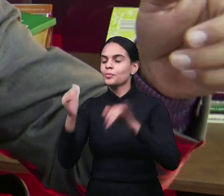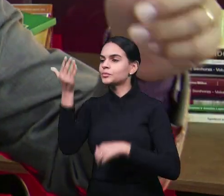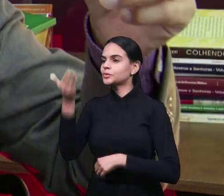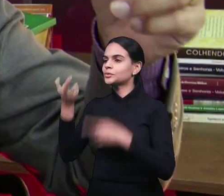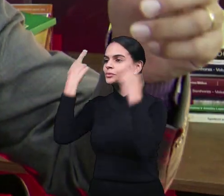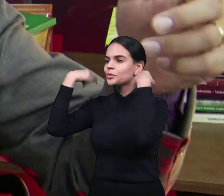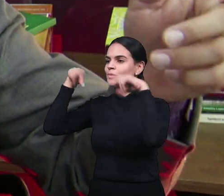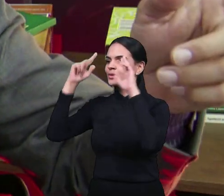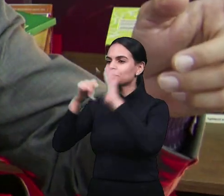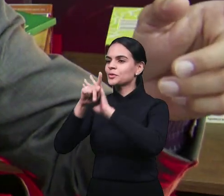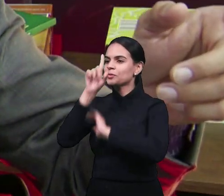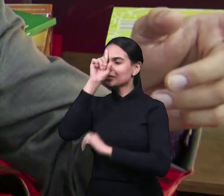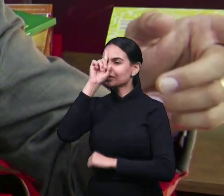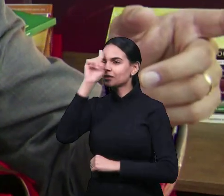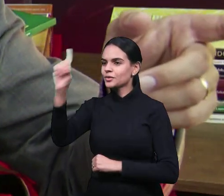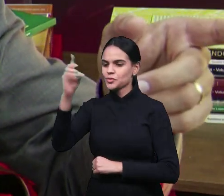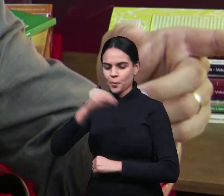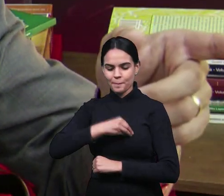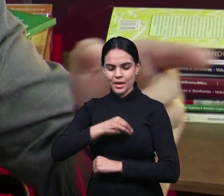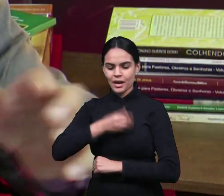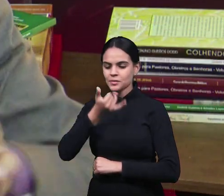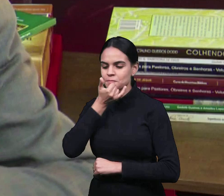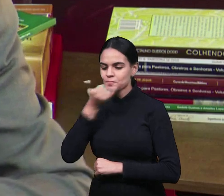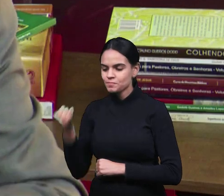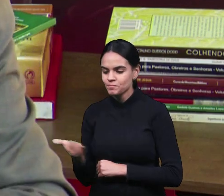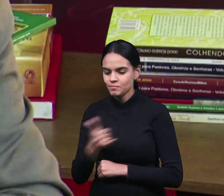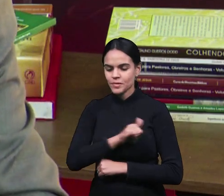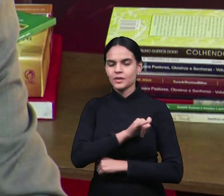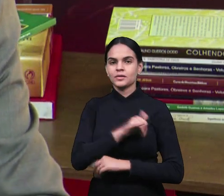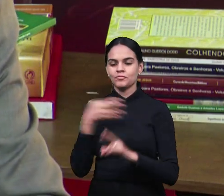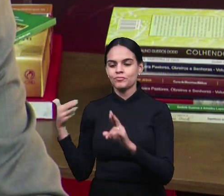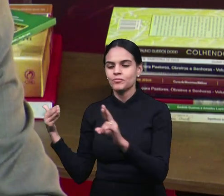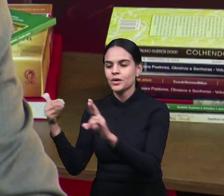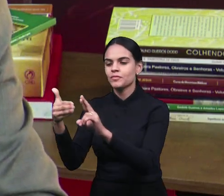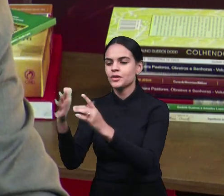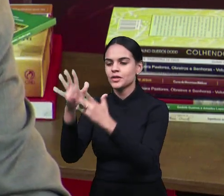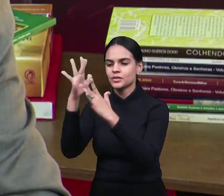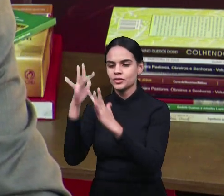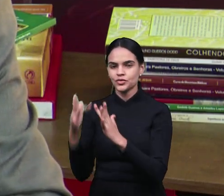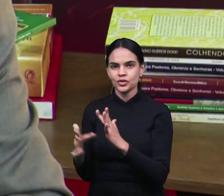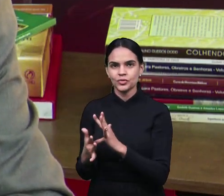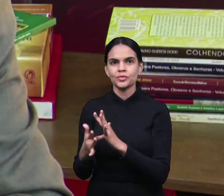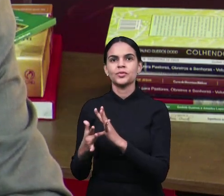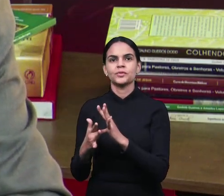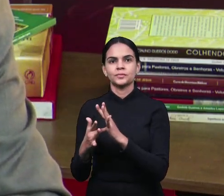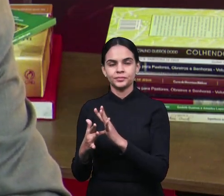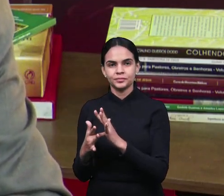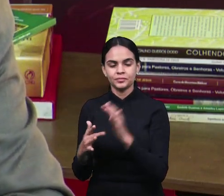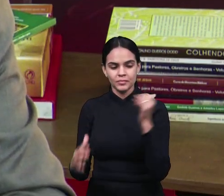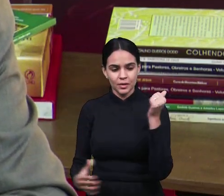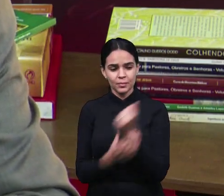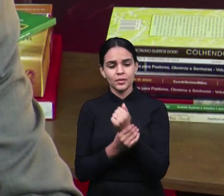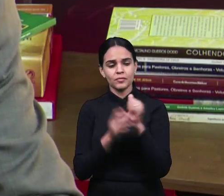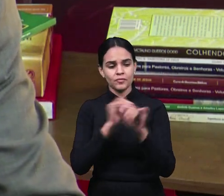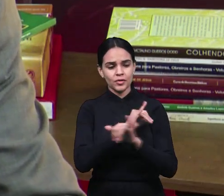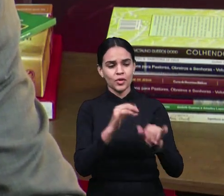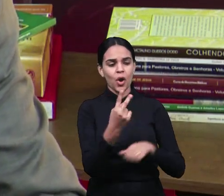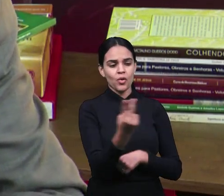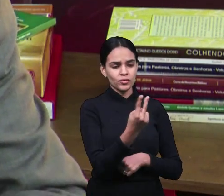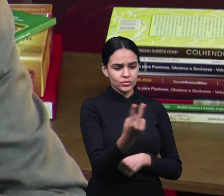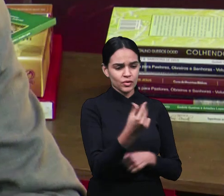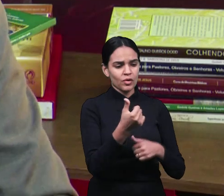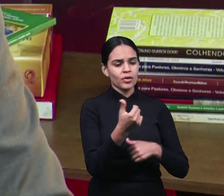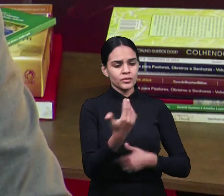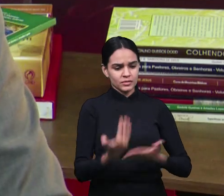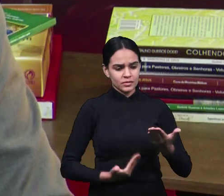Cordeiro de Deus que tira o pecado do mundo, apontando para Jesus: olha, é só até aqui. agora sou eu e o meu filho. Aí ele pega